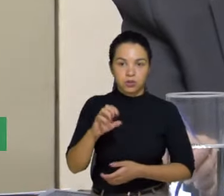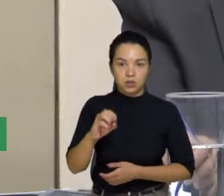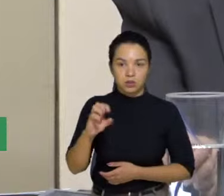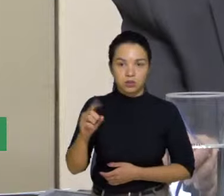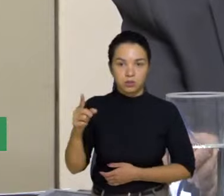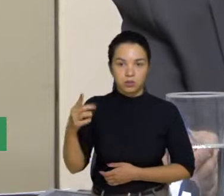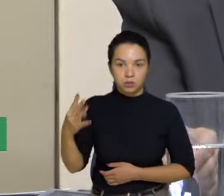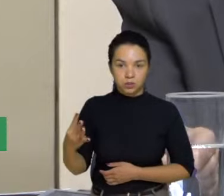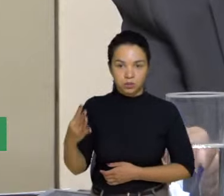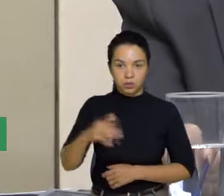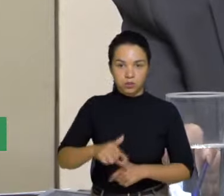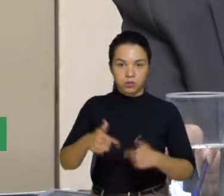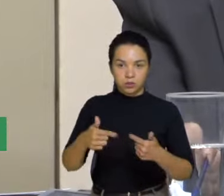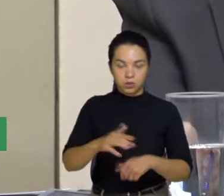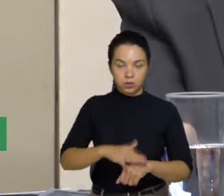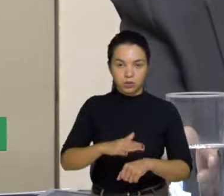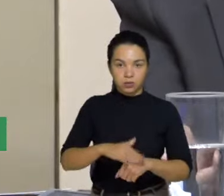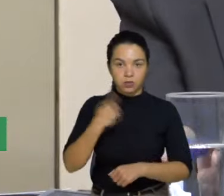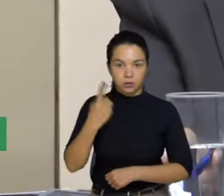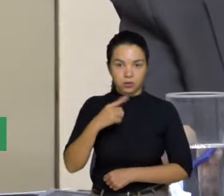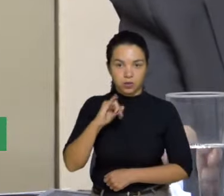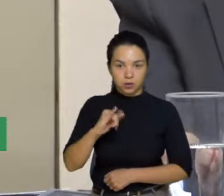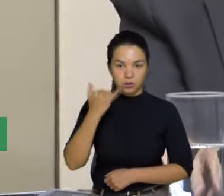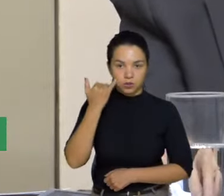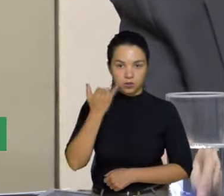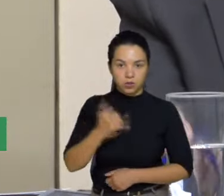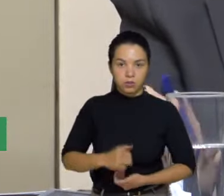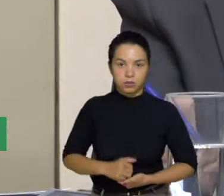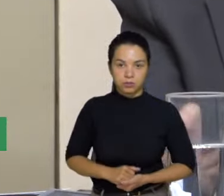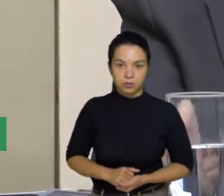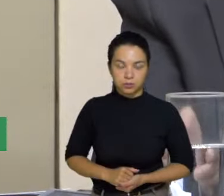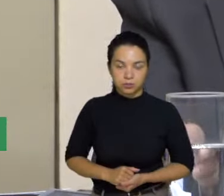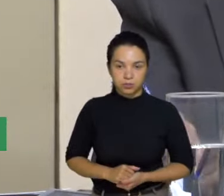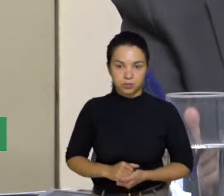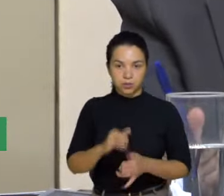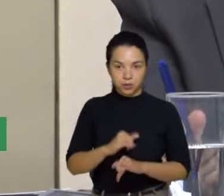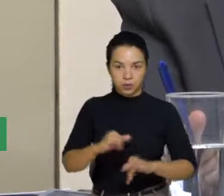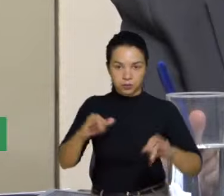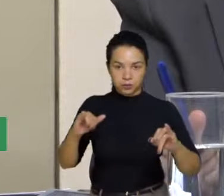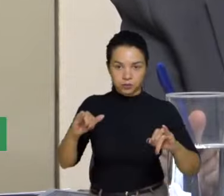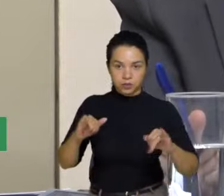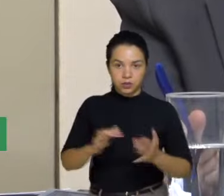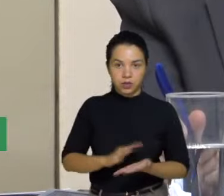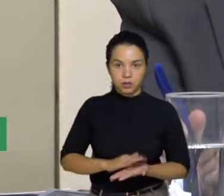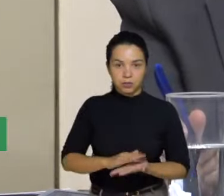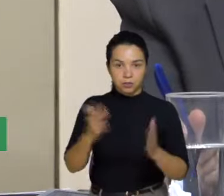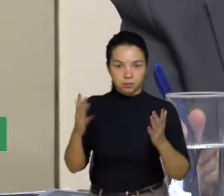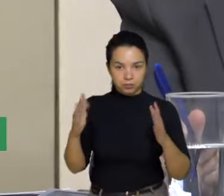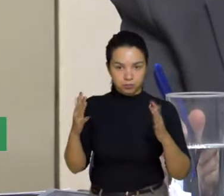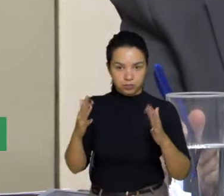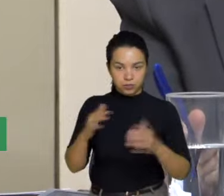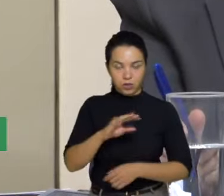0014, iniciativa do deputado Gessé Lopes, manifestando aplauso aos policiais militares,